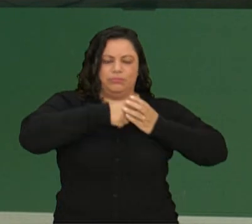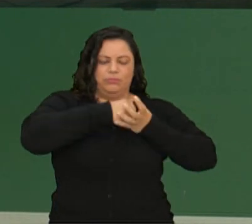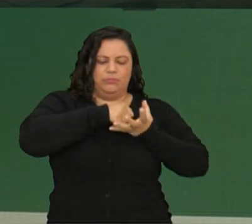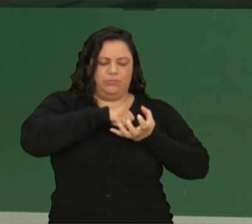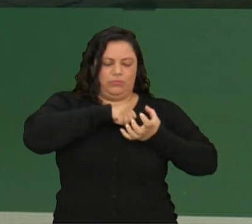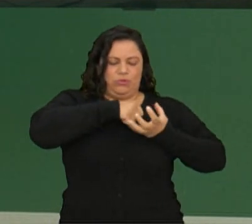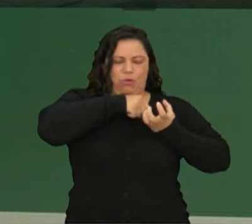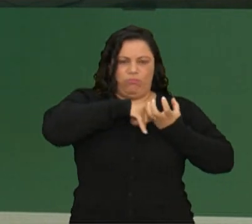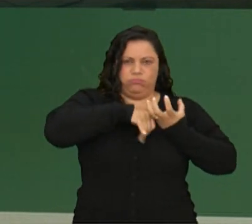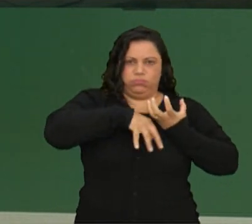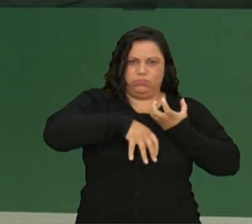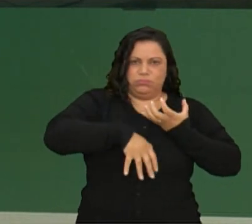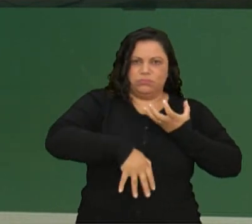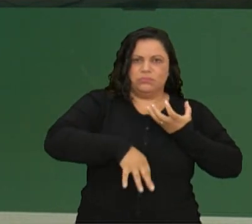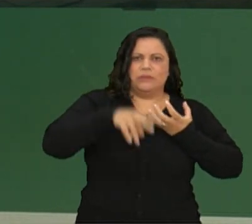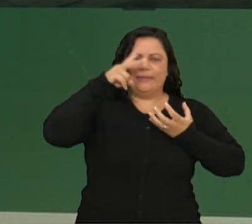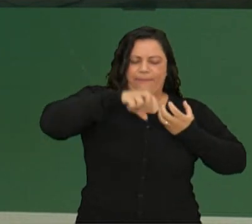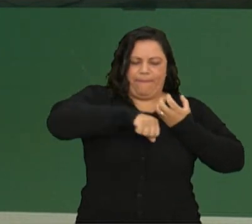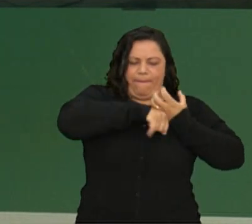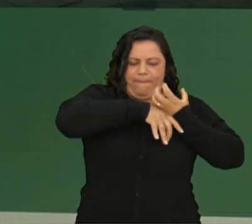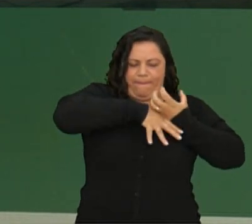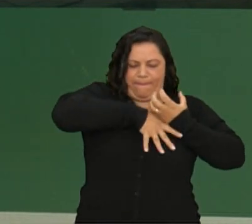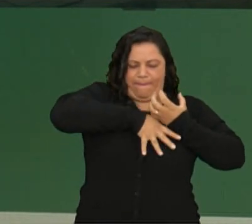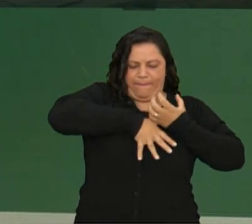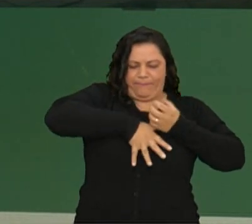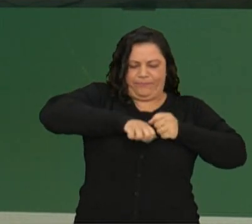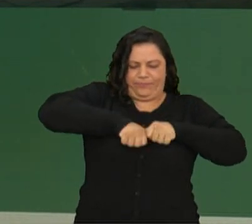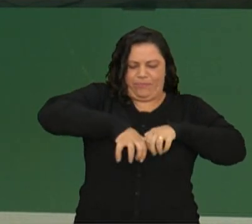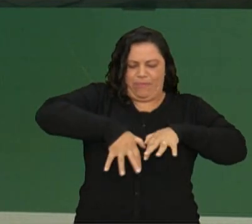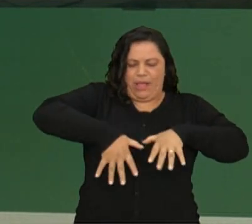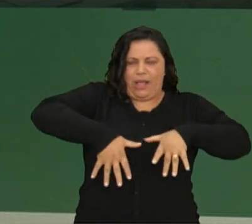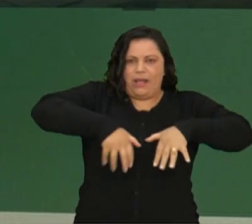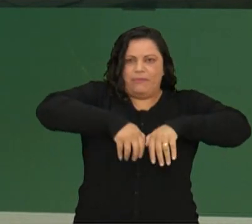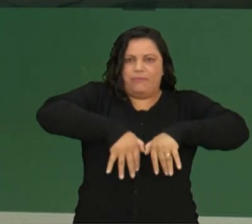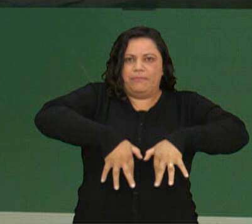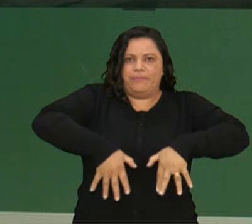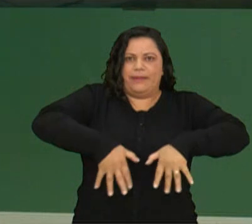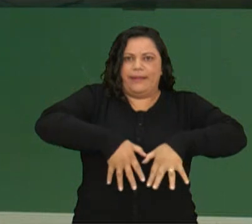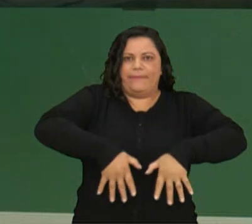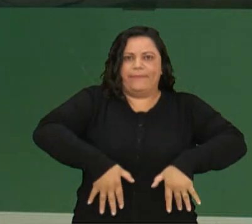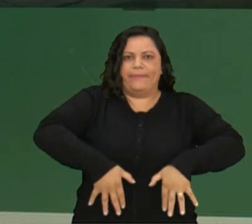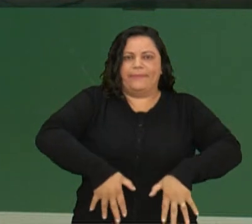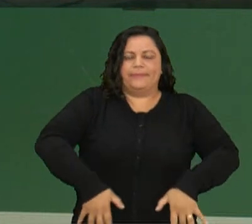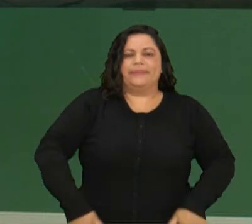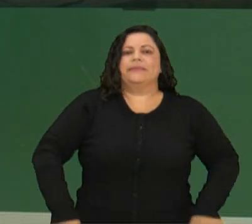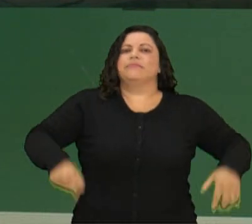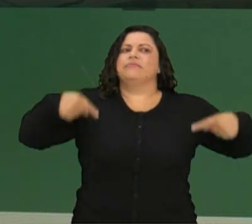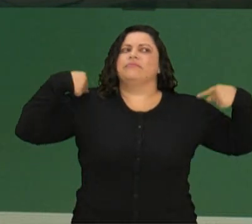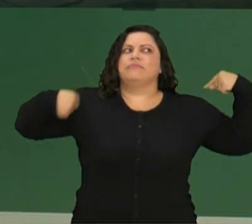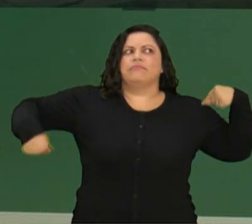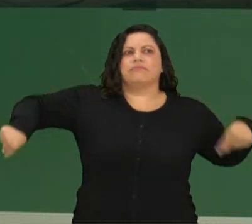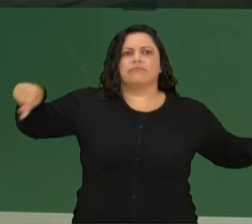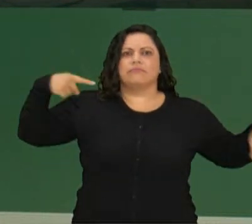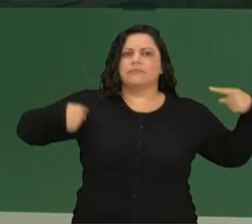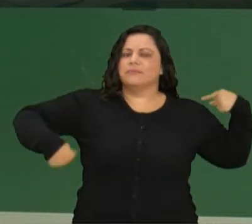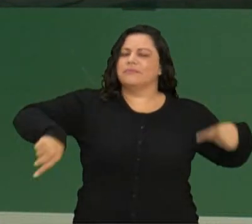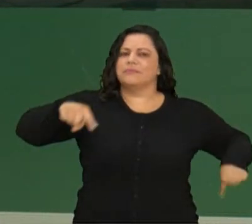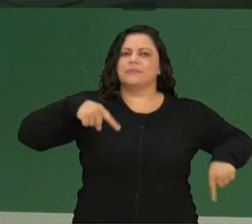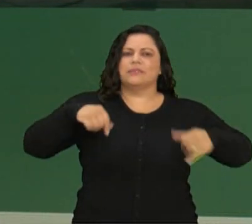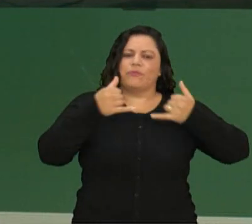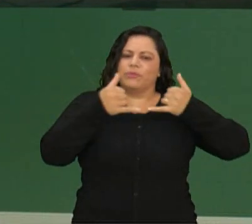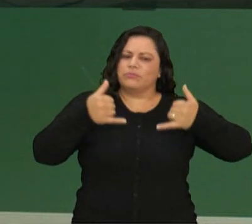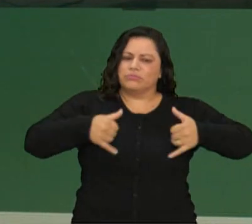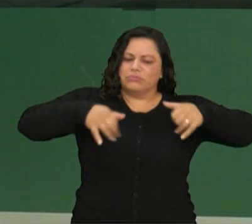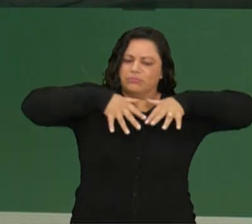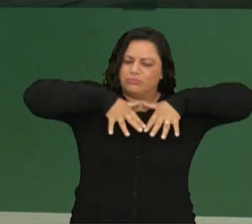ela vai se ramificando depois, ao longo do nosso corpo? Ela vai ficando mais fina, né? Então, o papel dela, a função